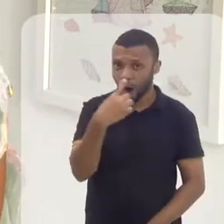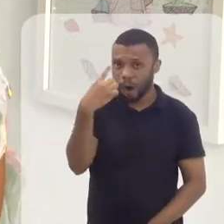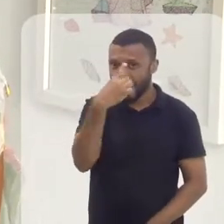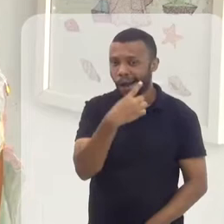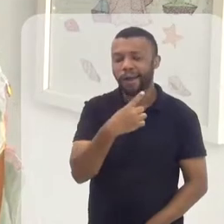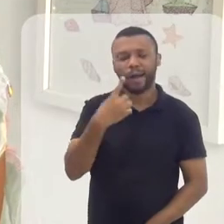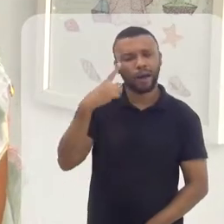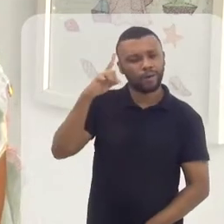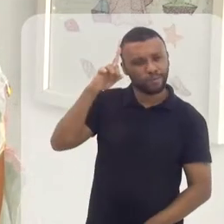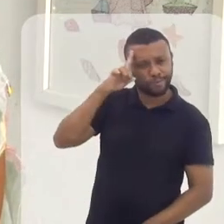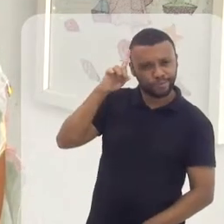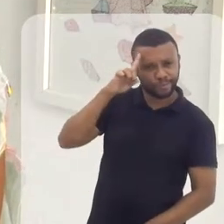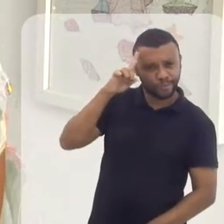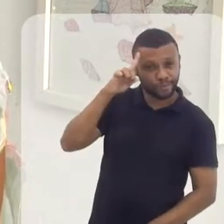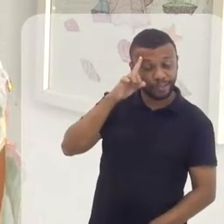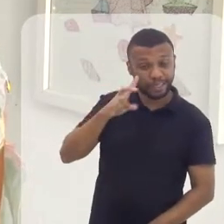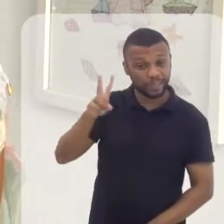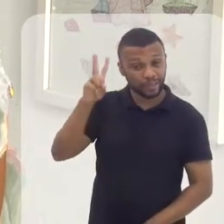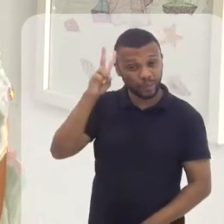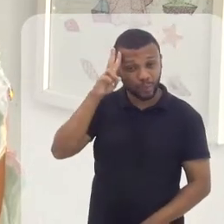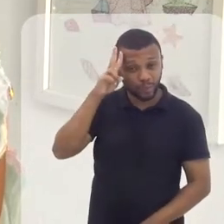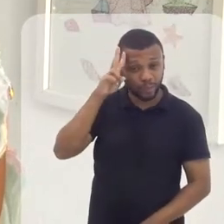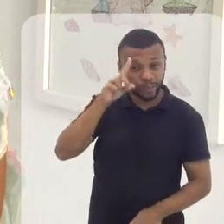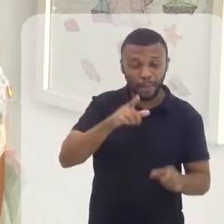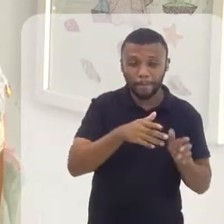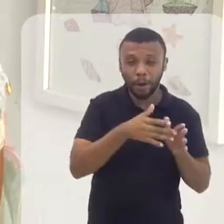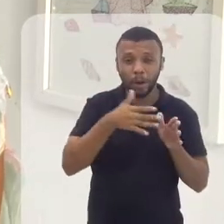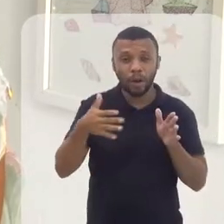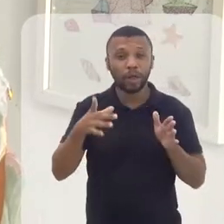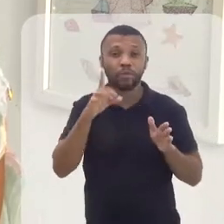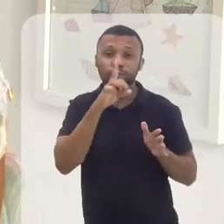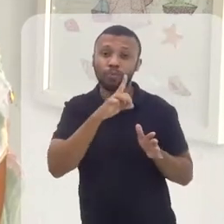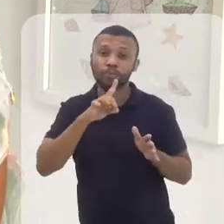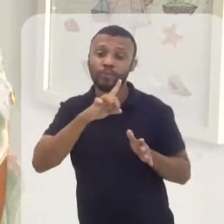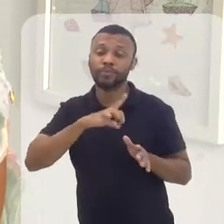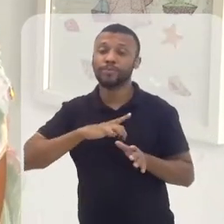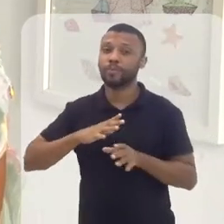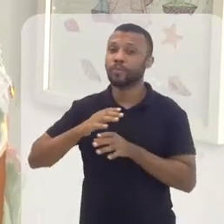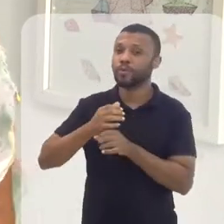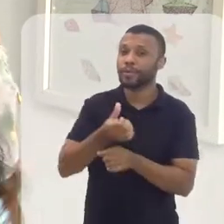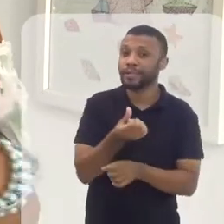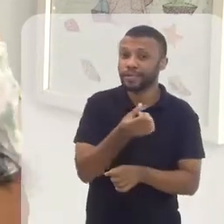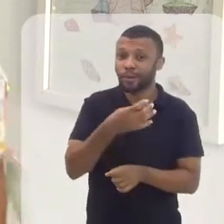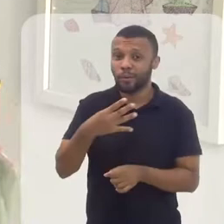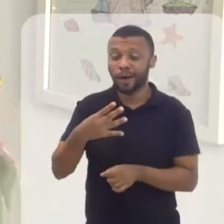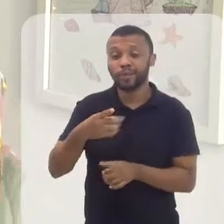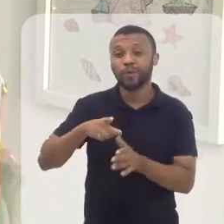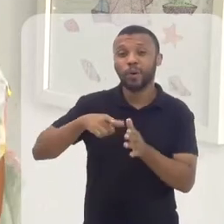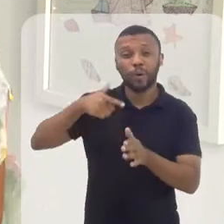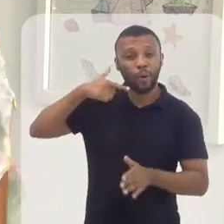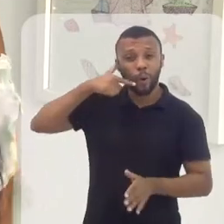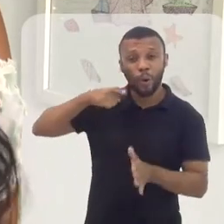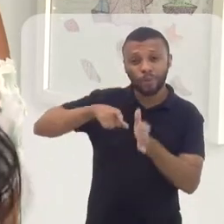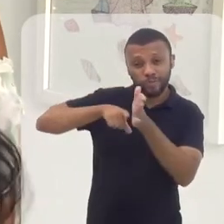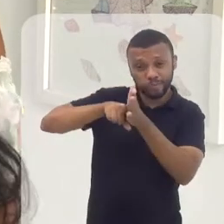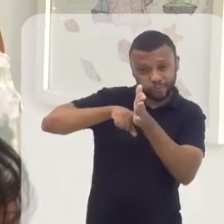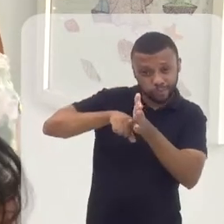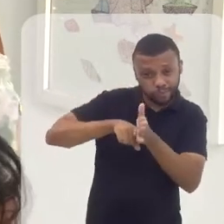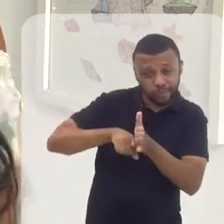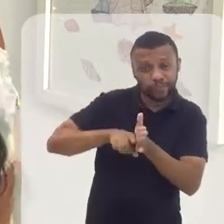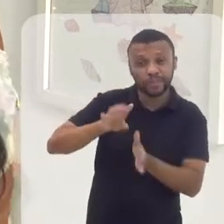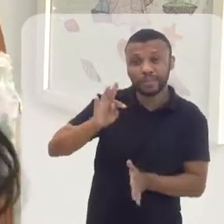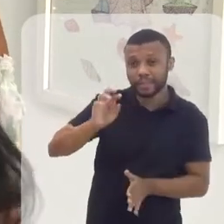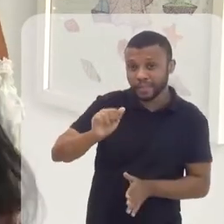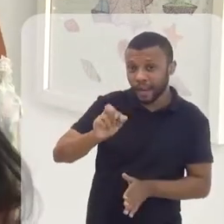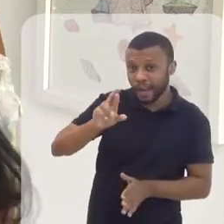de segunda a domingo. Tá? Eu cheguei a ter 64 consultoras de tarô cigano. Só trabalhamos com